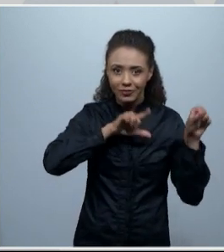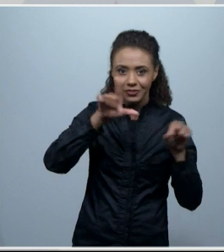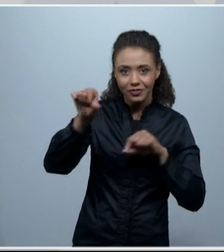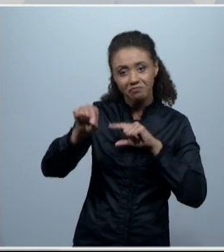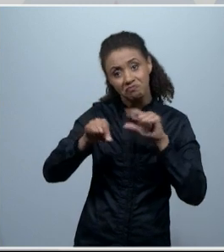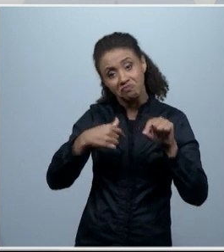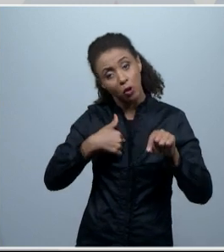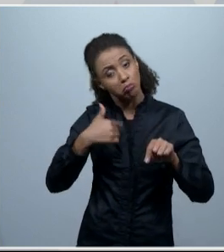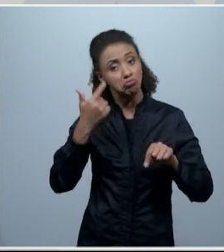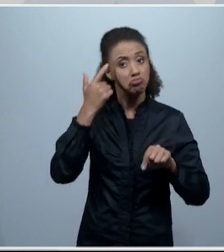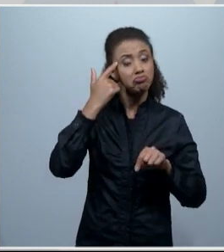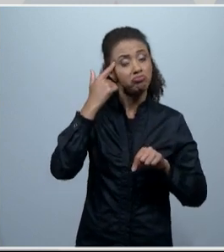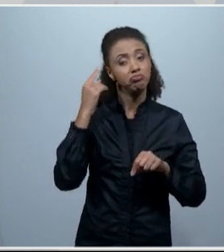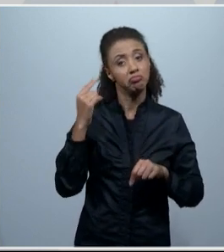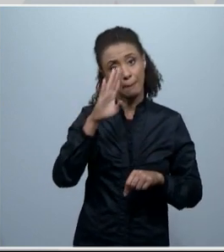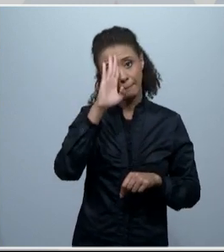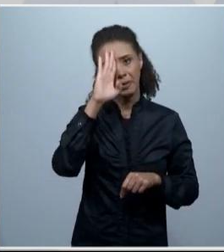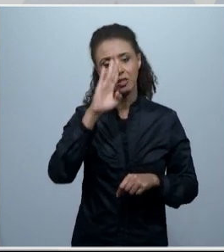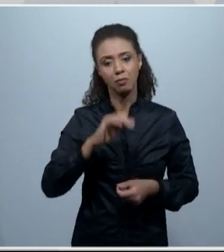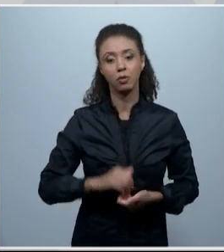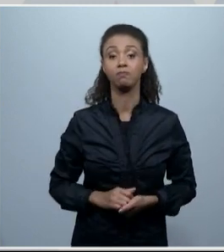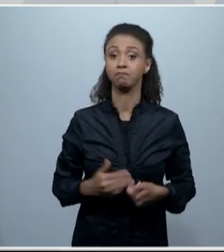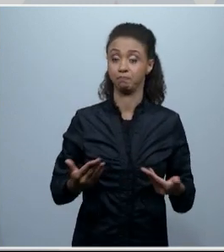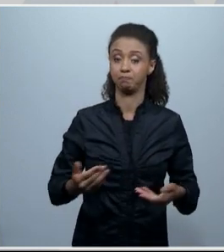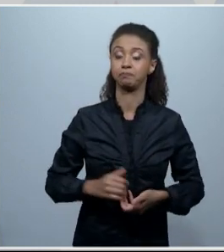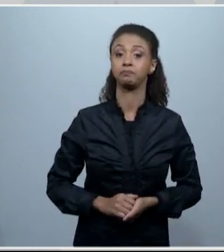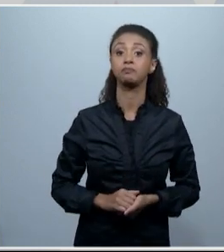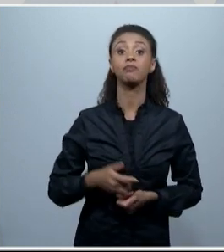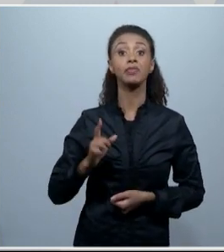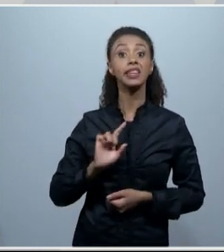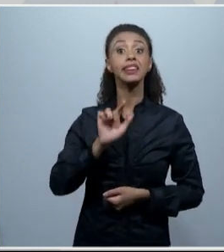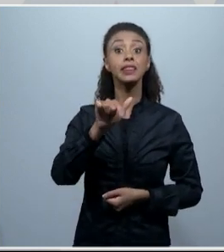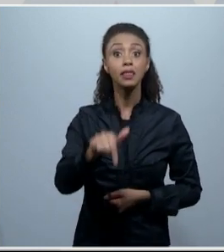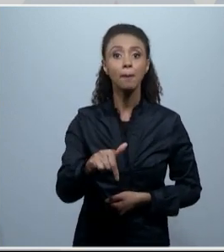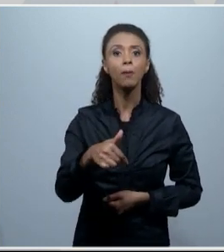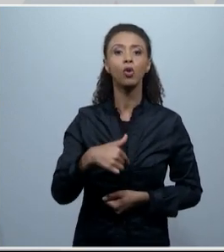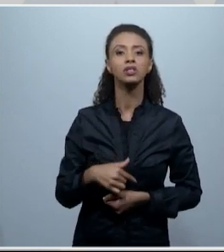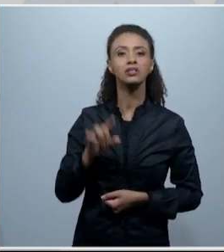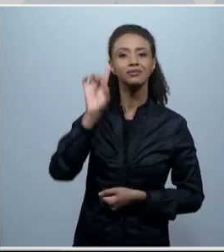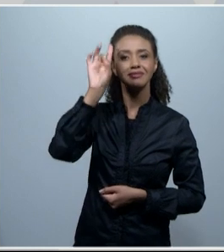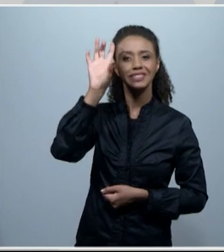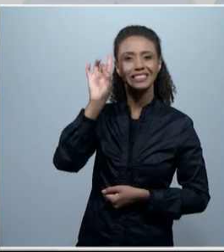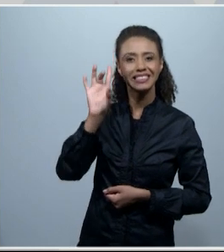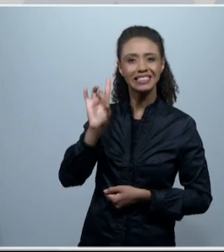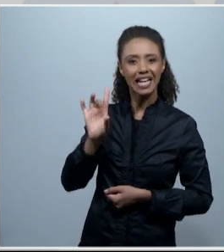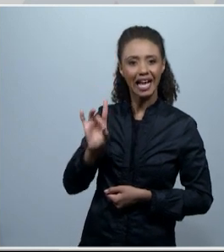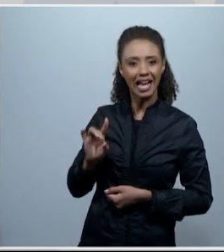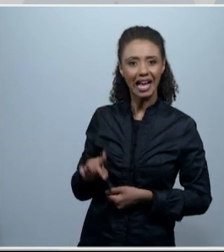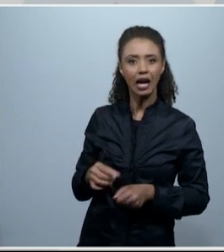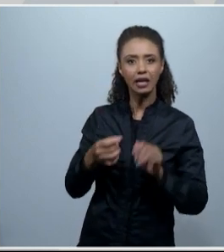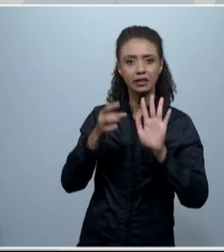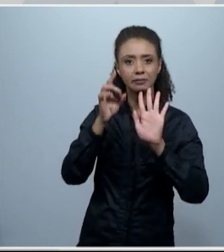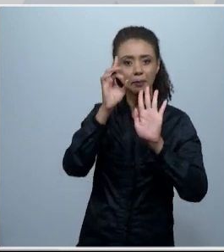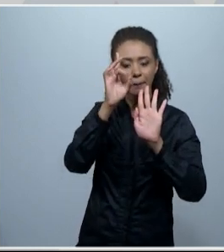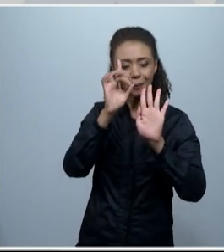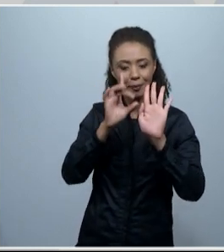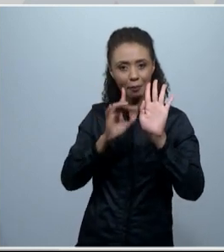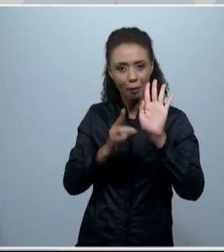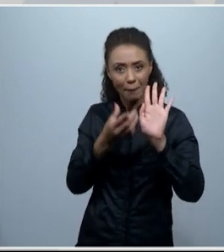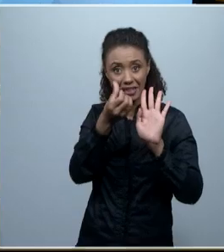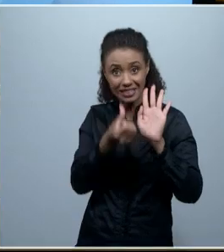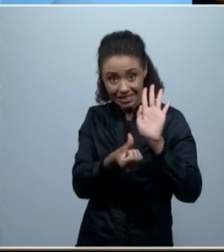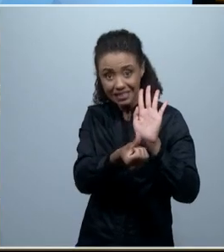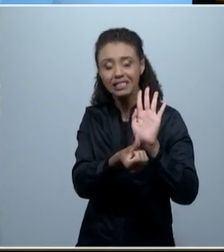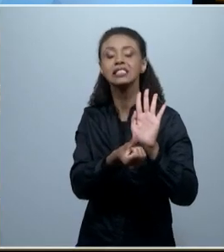principais então precisa entender bem e depois eu vou comentar cada um destes cada um destes seis itens com calma tá só depois vai